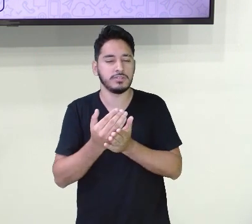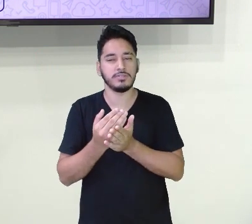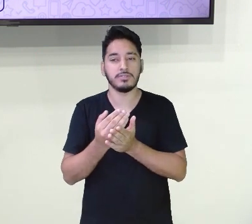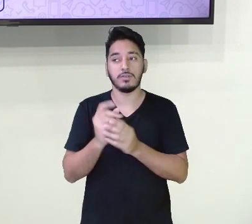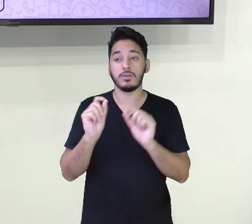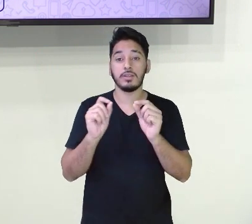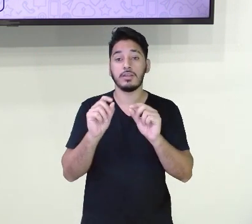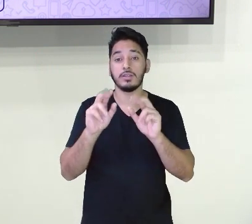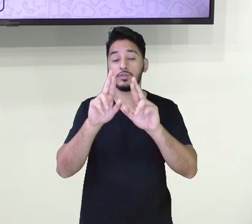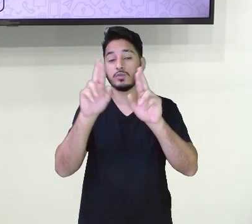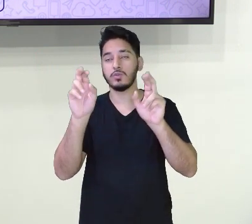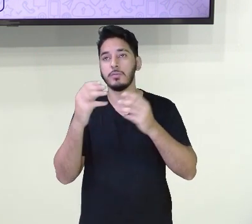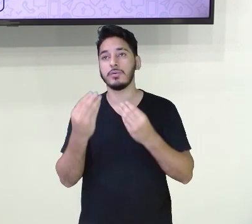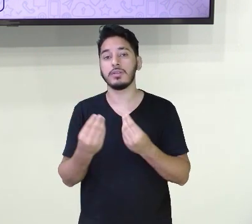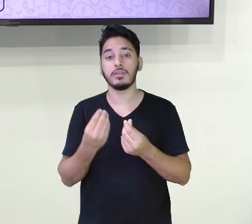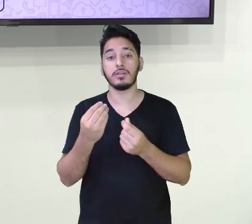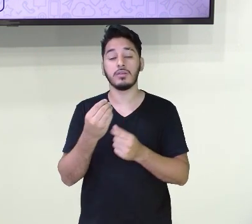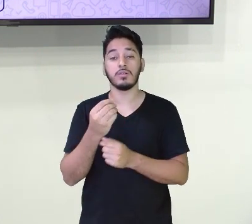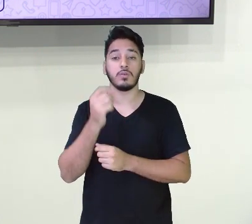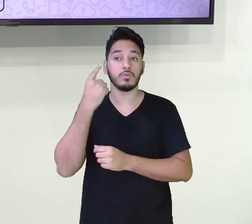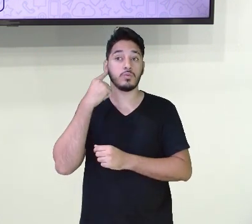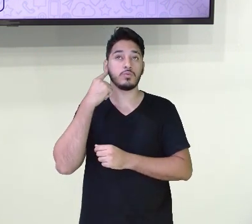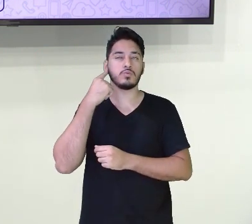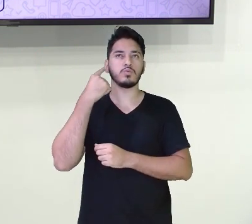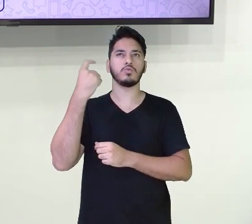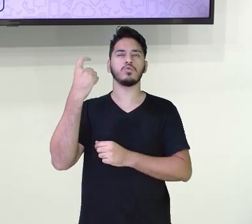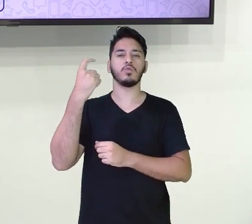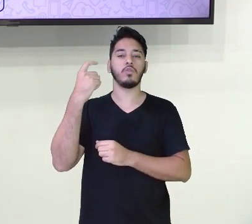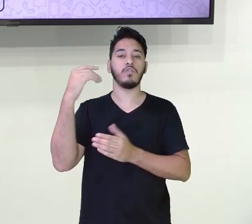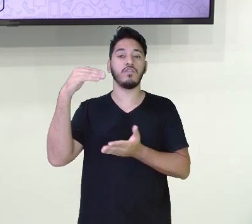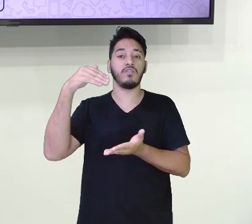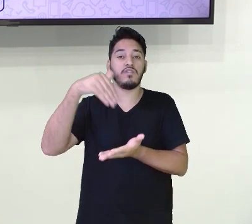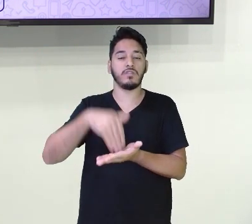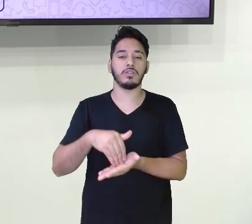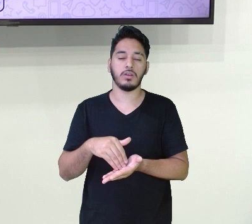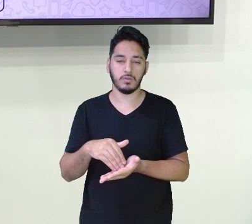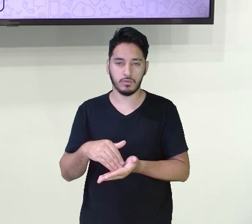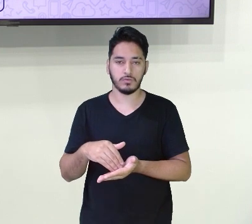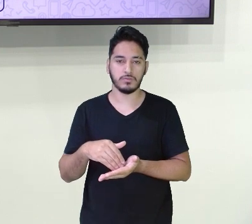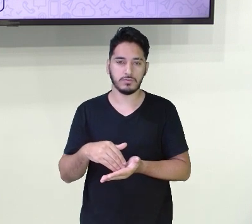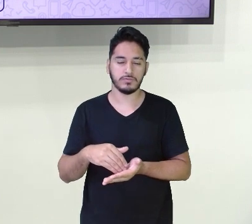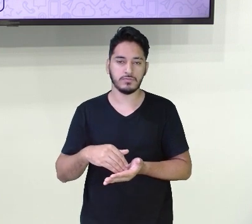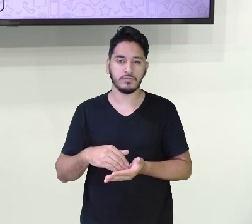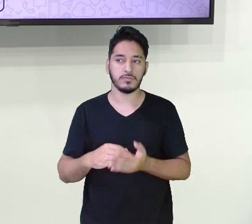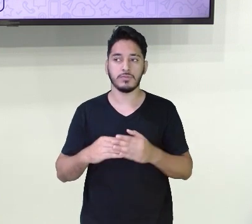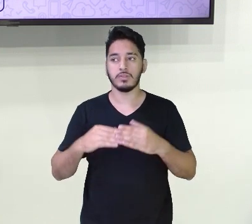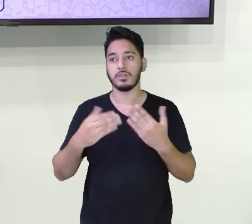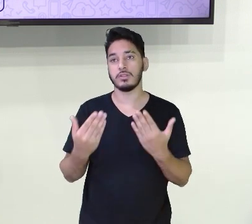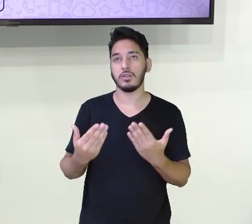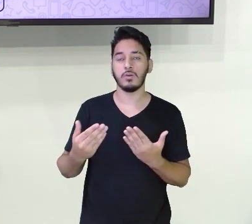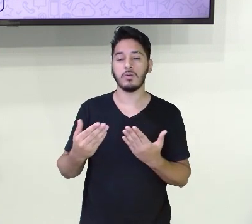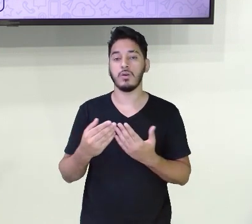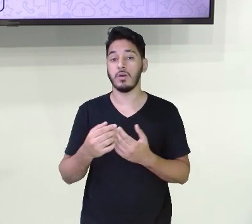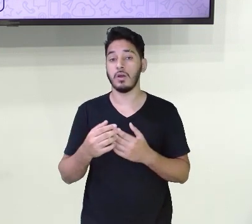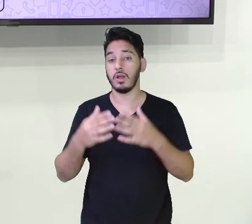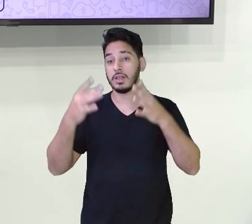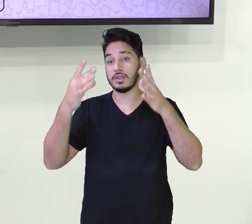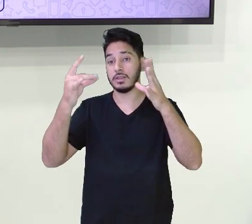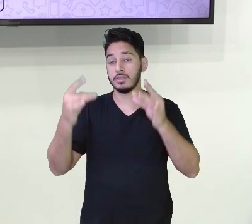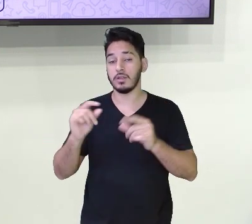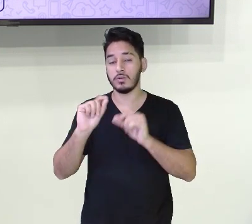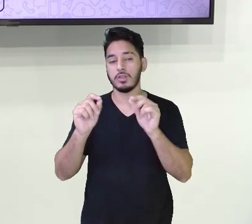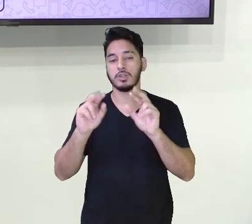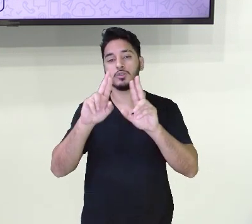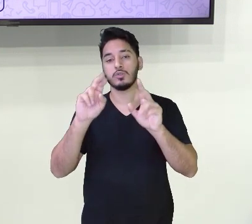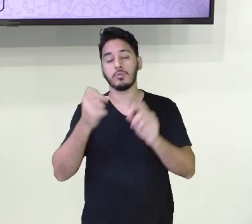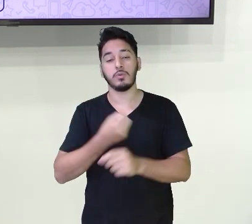destaca essa questão do som final de cada palavra. Então, e é um detalhe muito importante sobre o